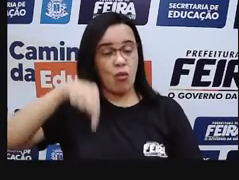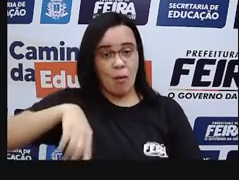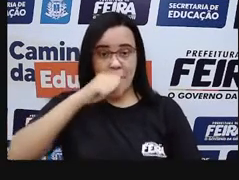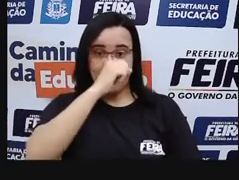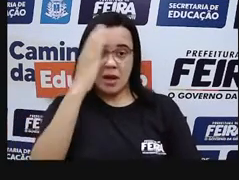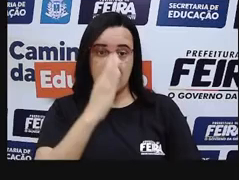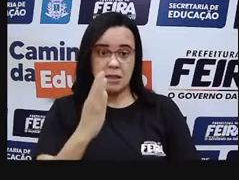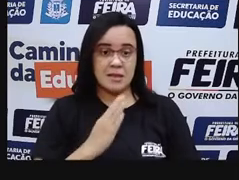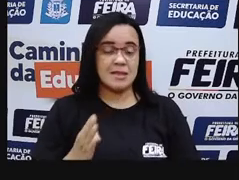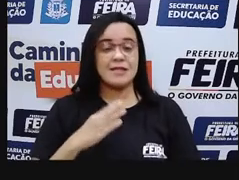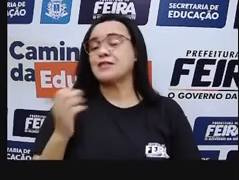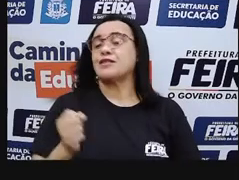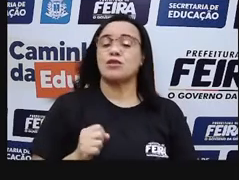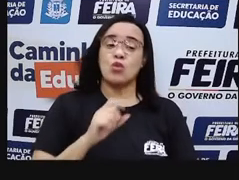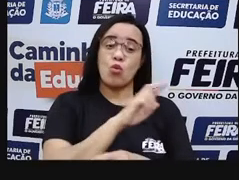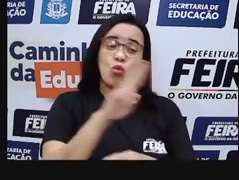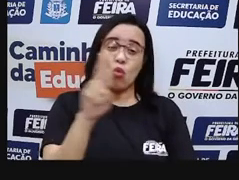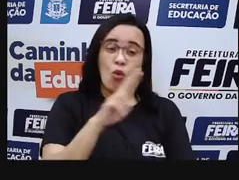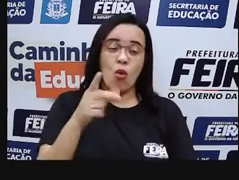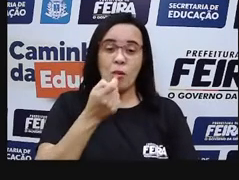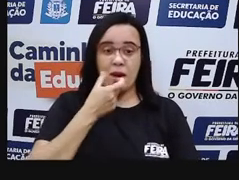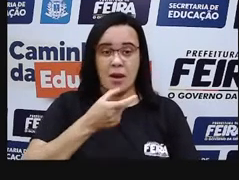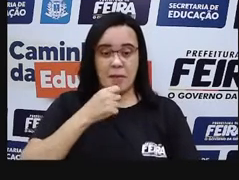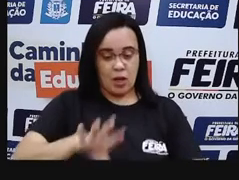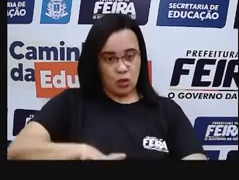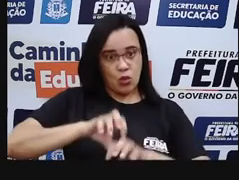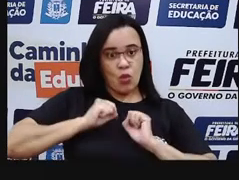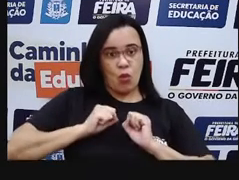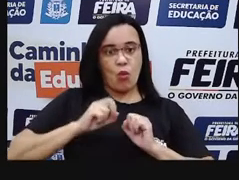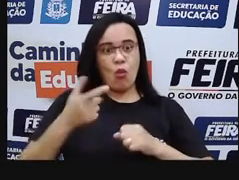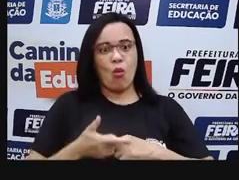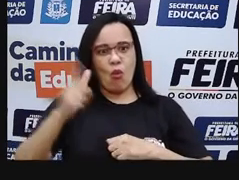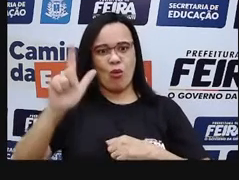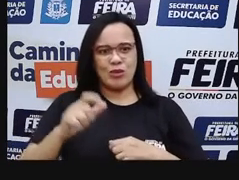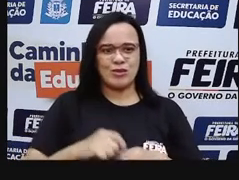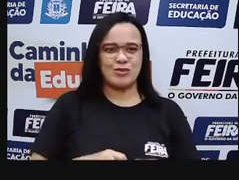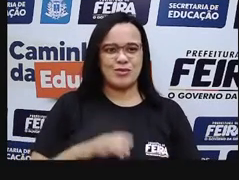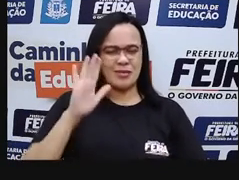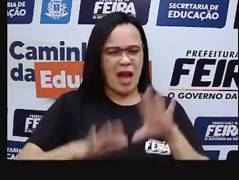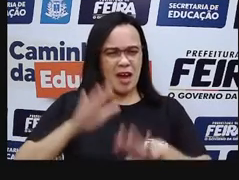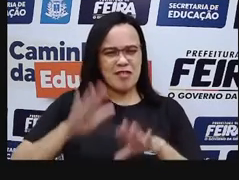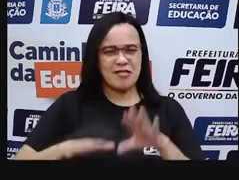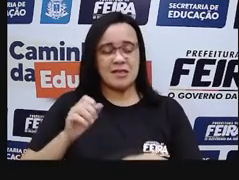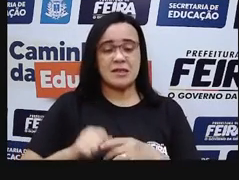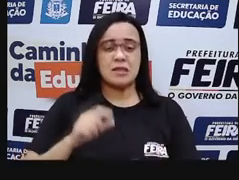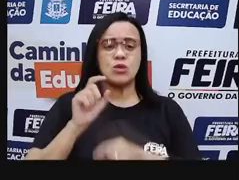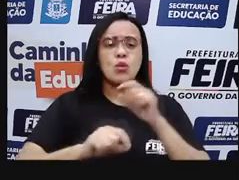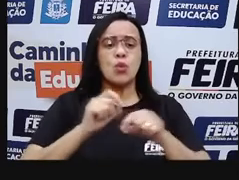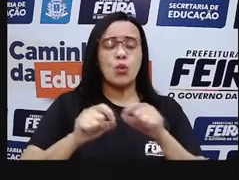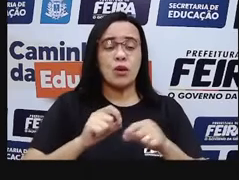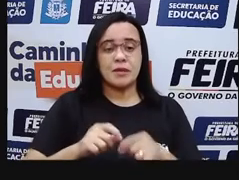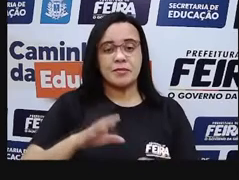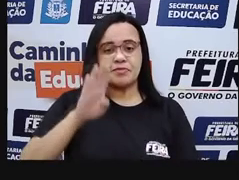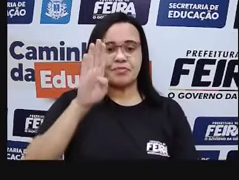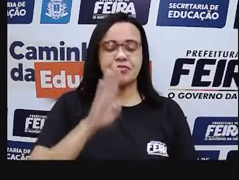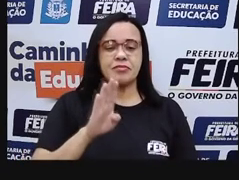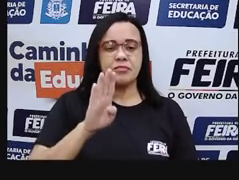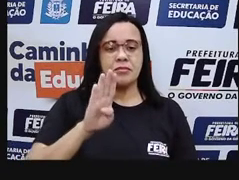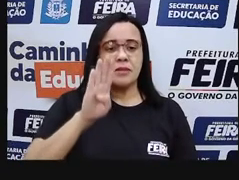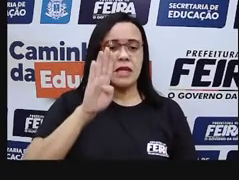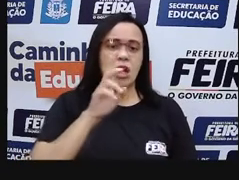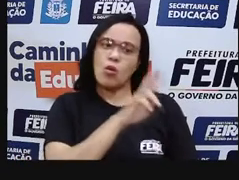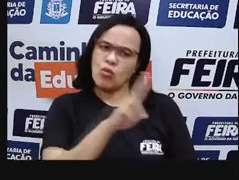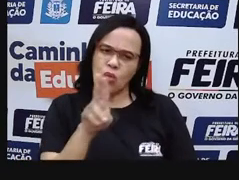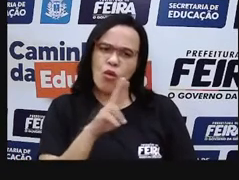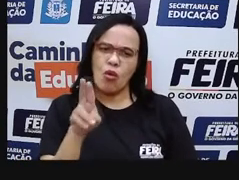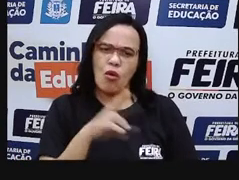fácil né Às vezes as pessoas mais antigas podem ter esse contato de nossa ver se é fácil lá com